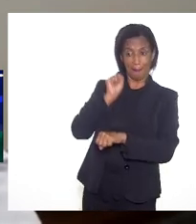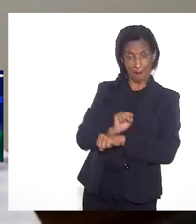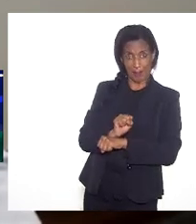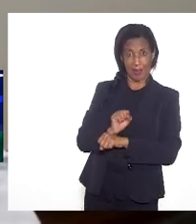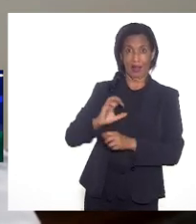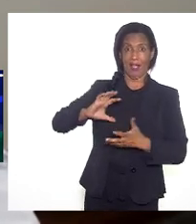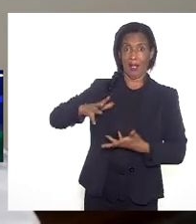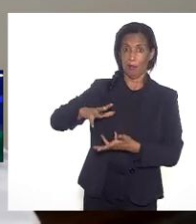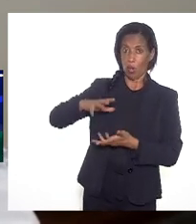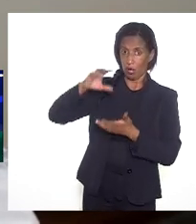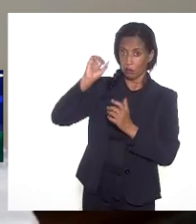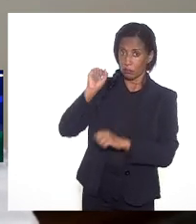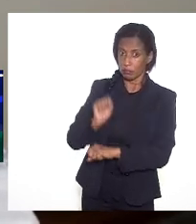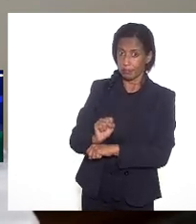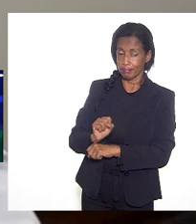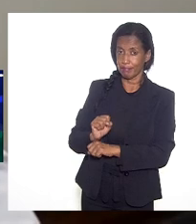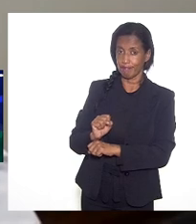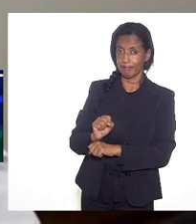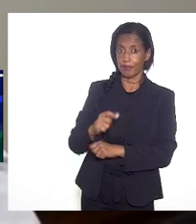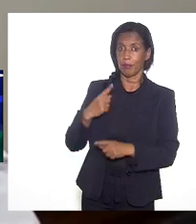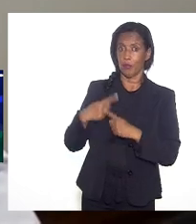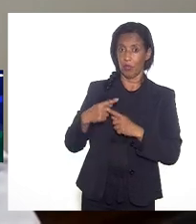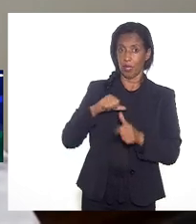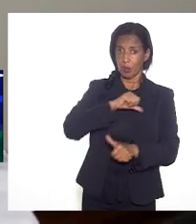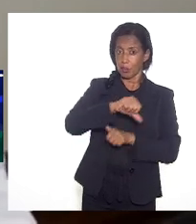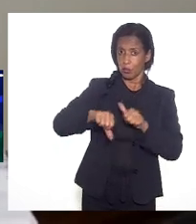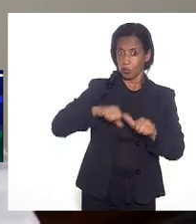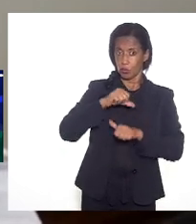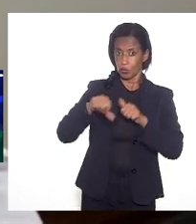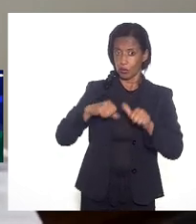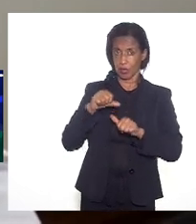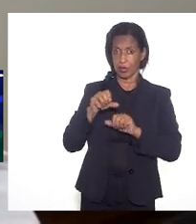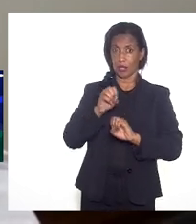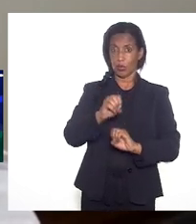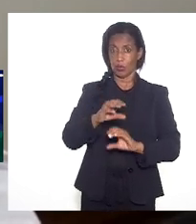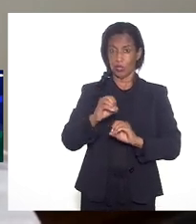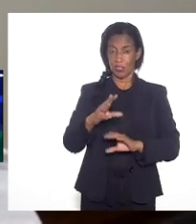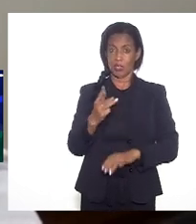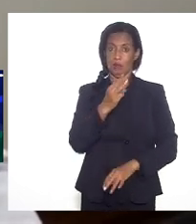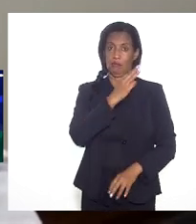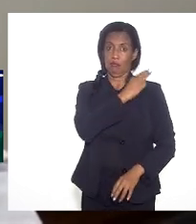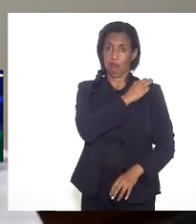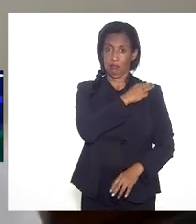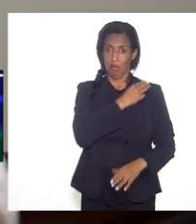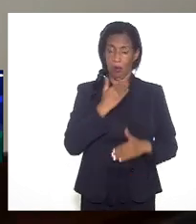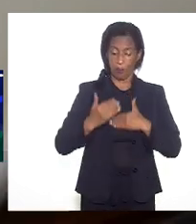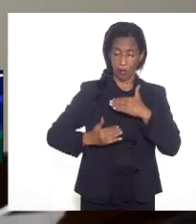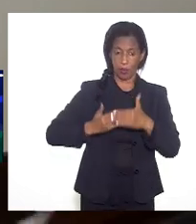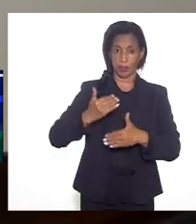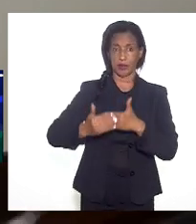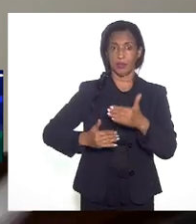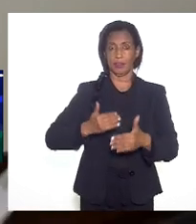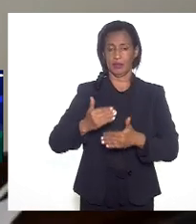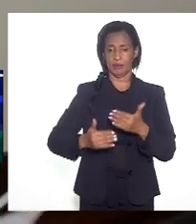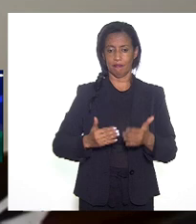ouro, porque essa reforma do ensino médio ela decorre de um processo